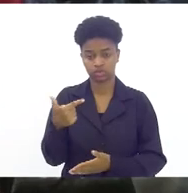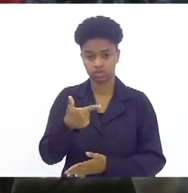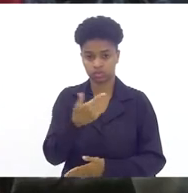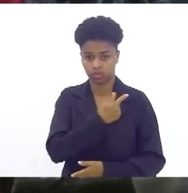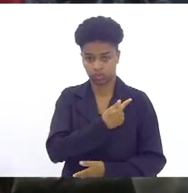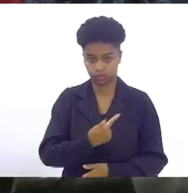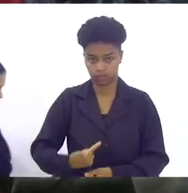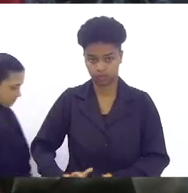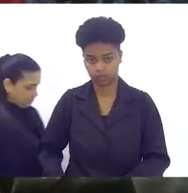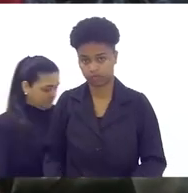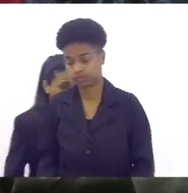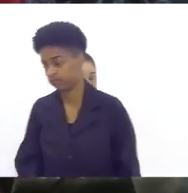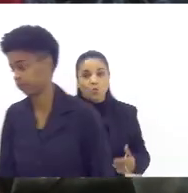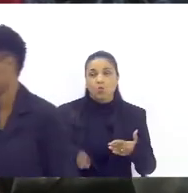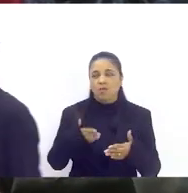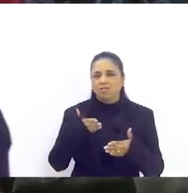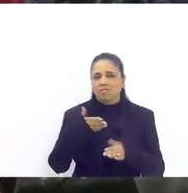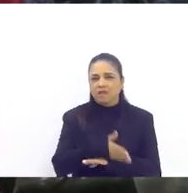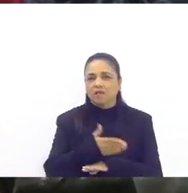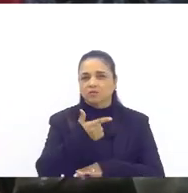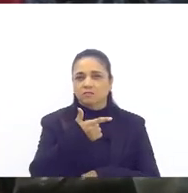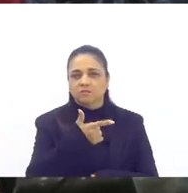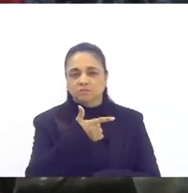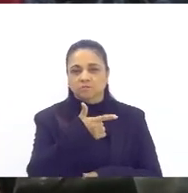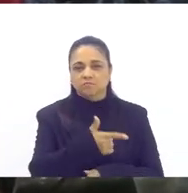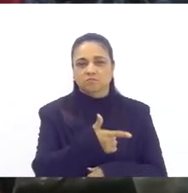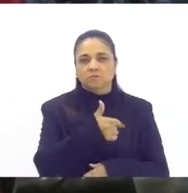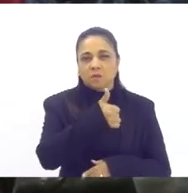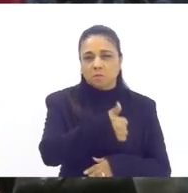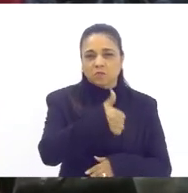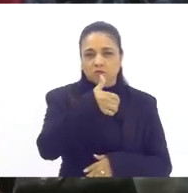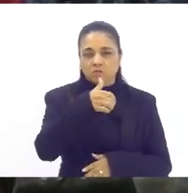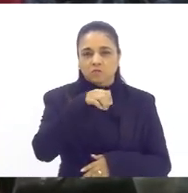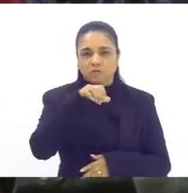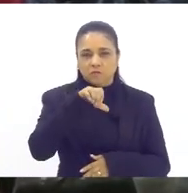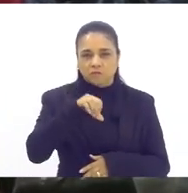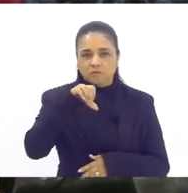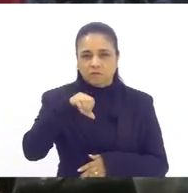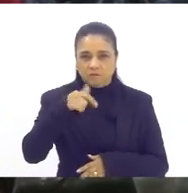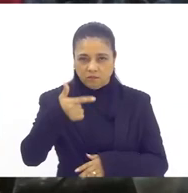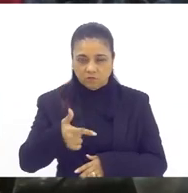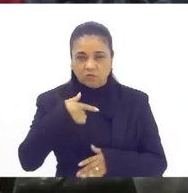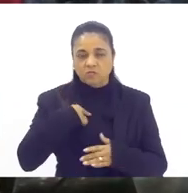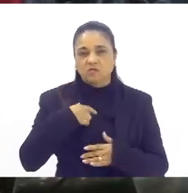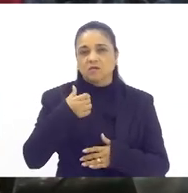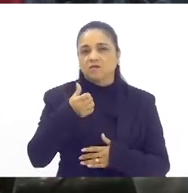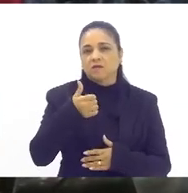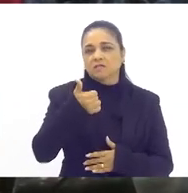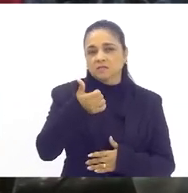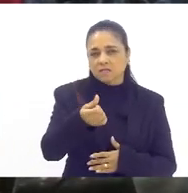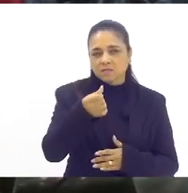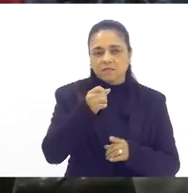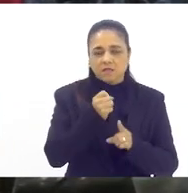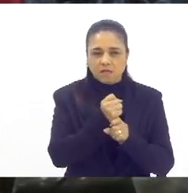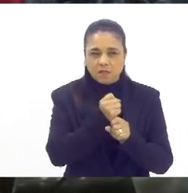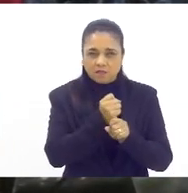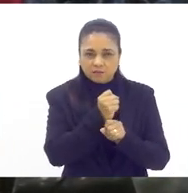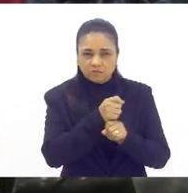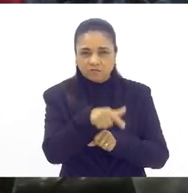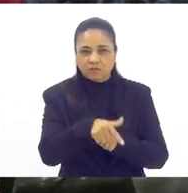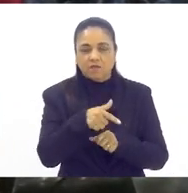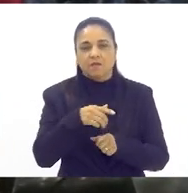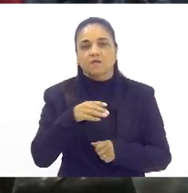entre 1982 fiquei 20 anos na Seduc sair fiz concurso passei para FAETEC